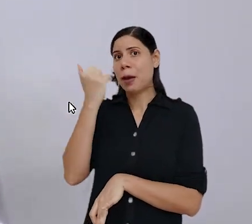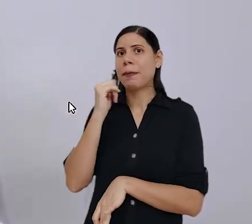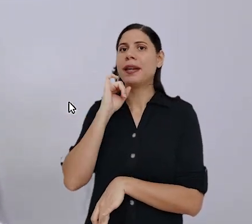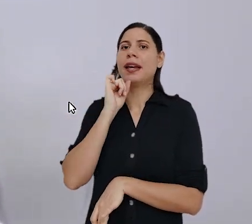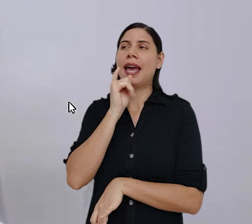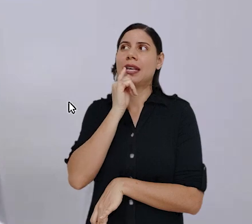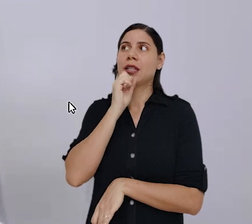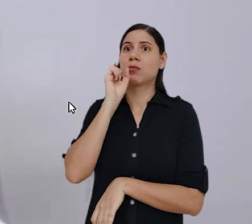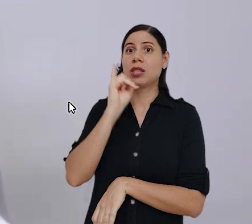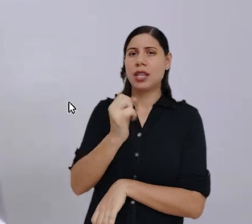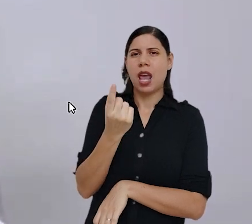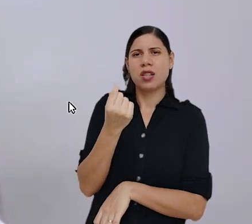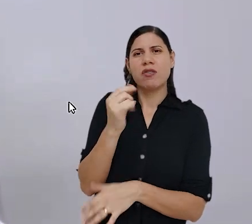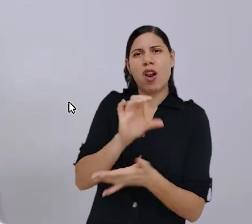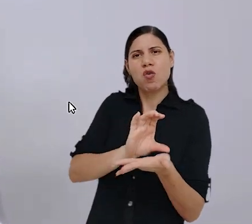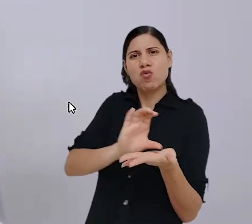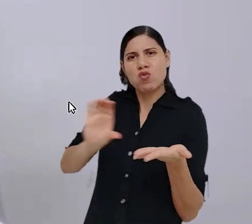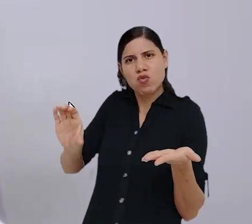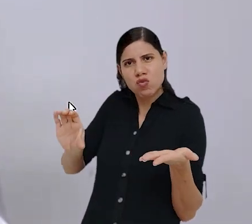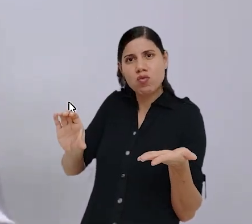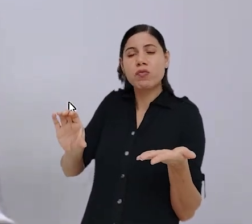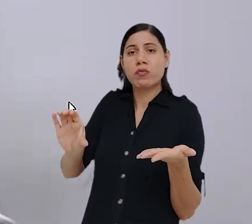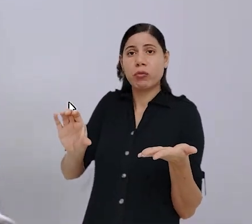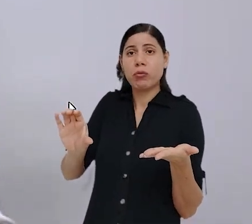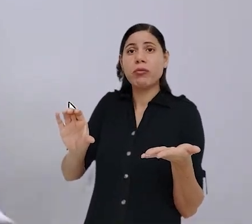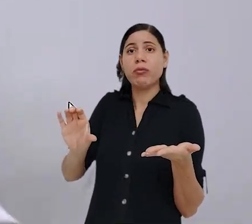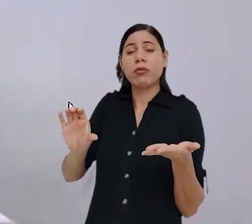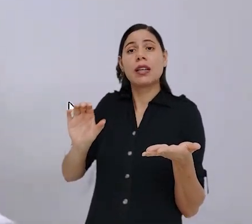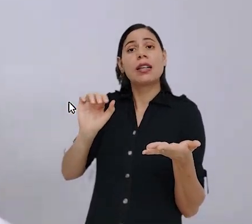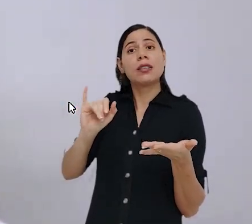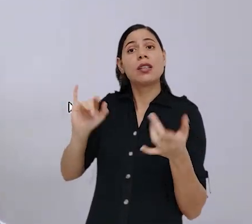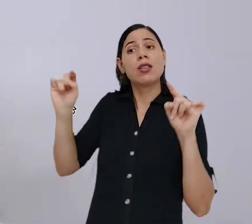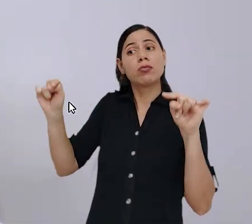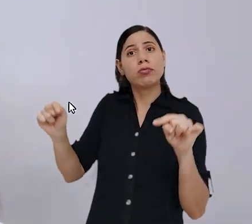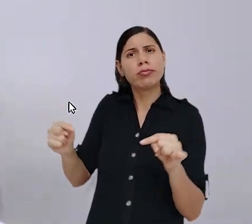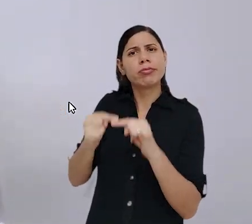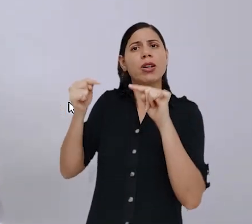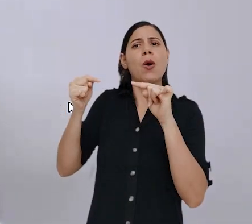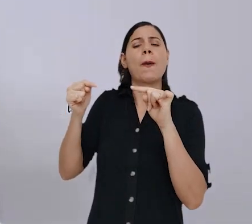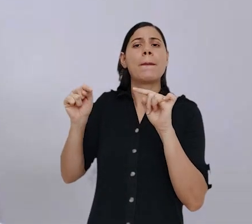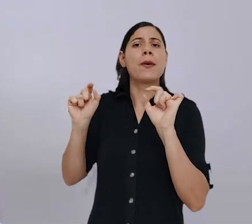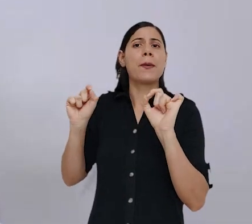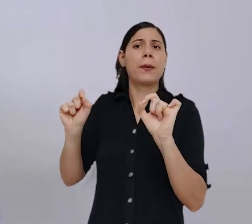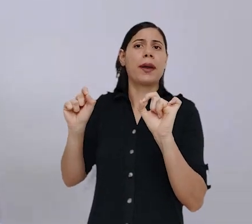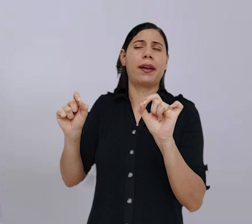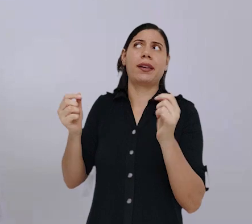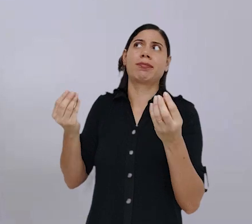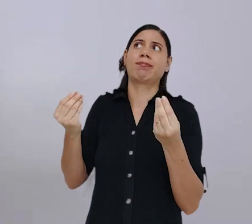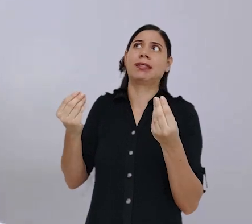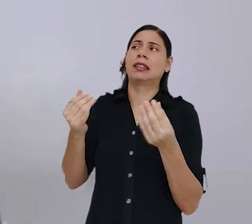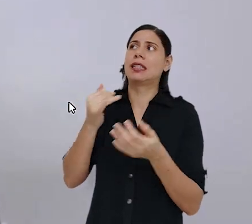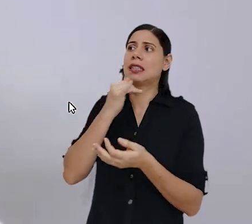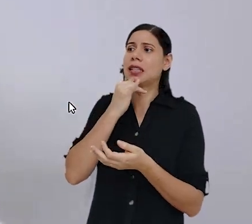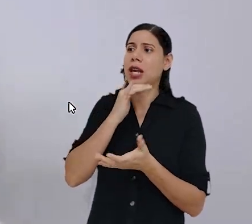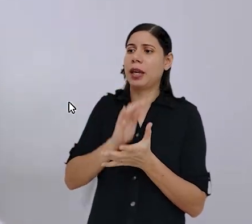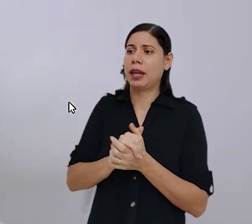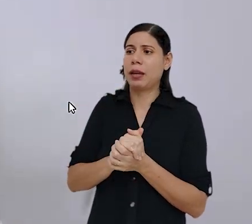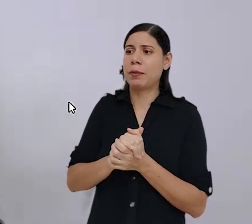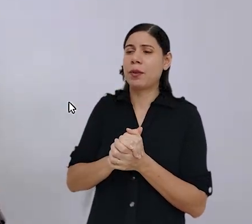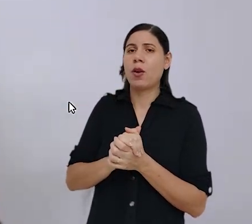dano moral determinado, se ele vai trazer, como é que eu posso dizer,